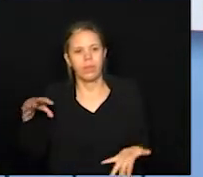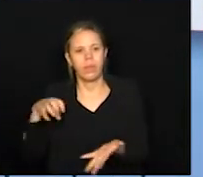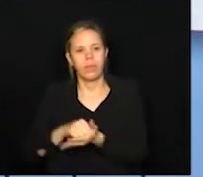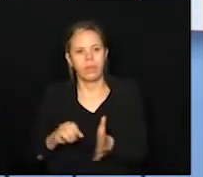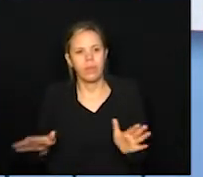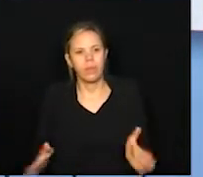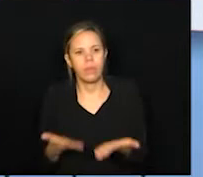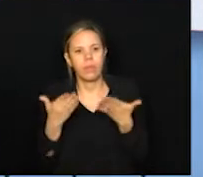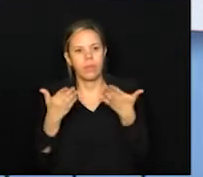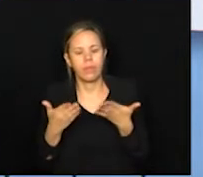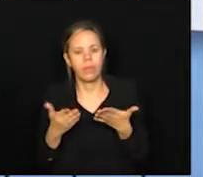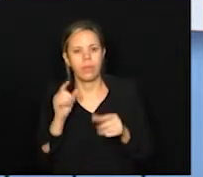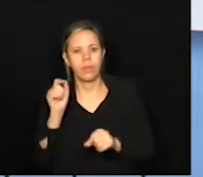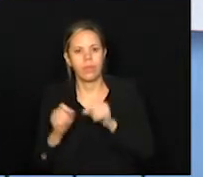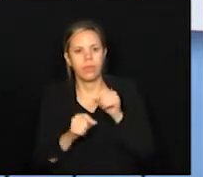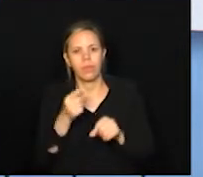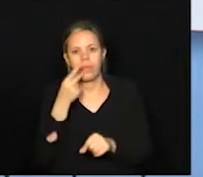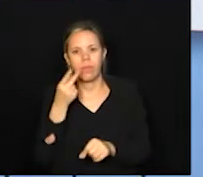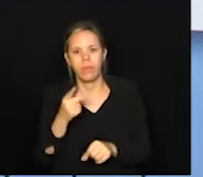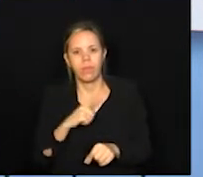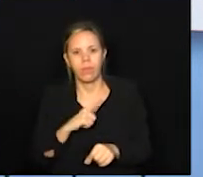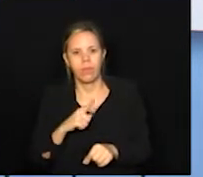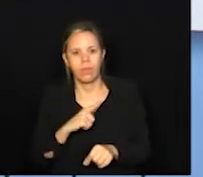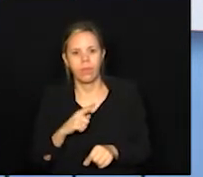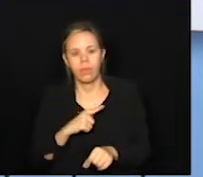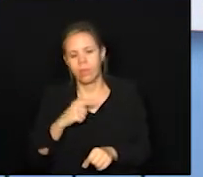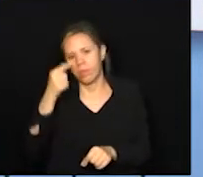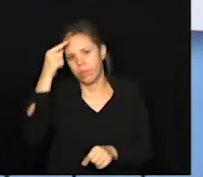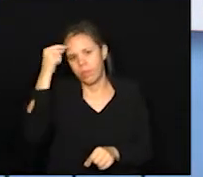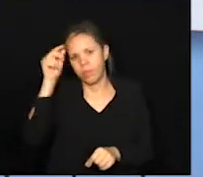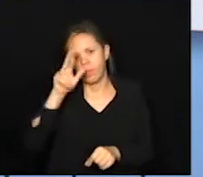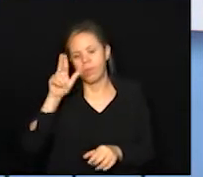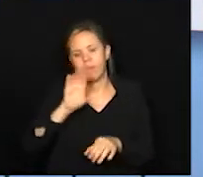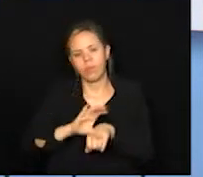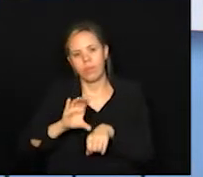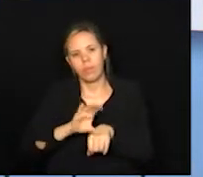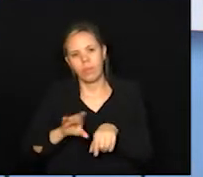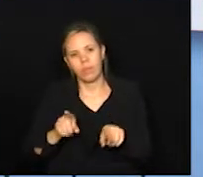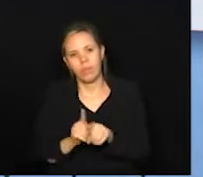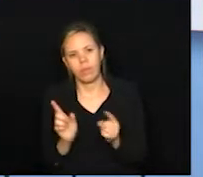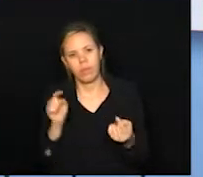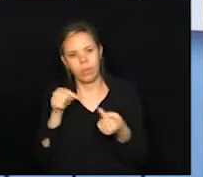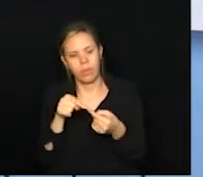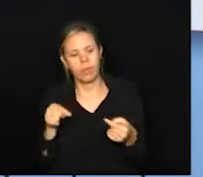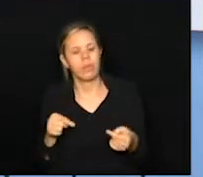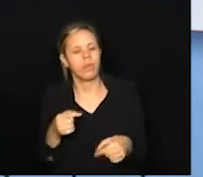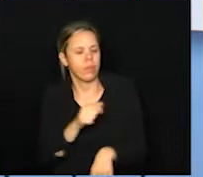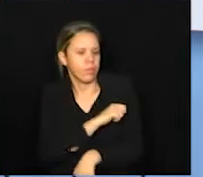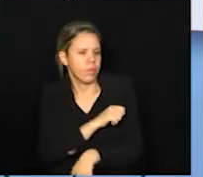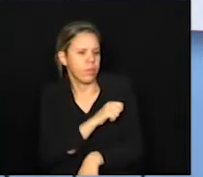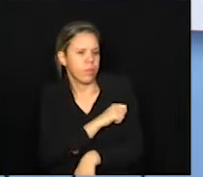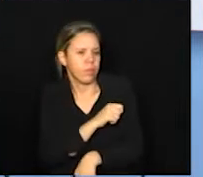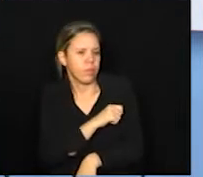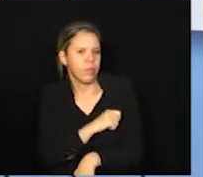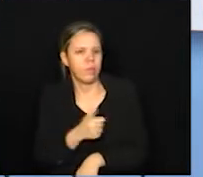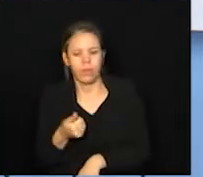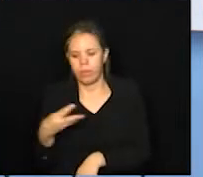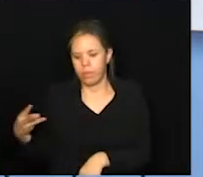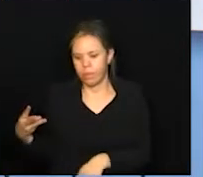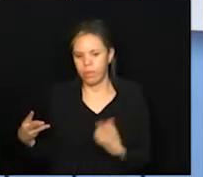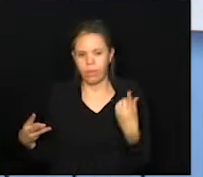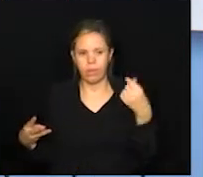inscrição para o que eles chamam de Academia Educar, voltado para os estudantes entre 13